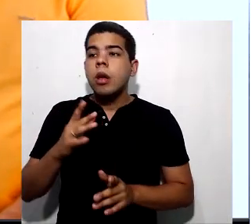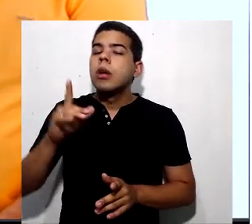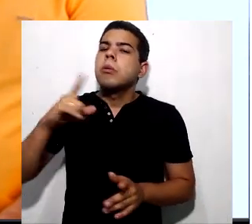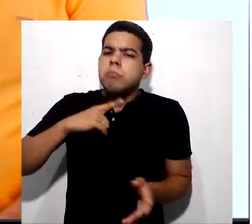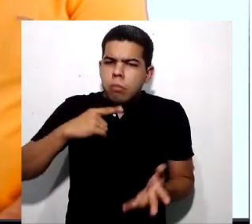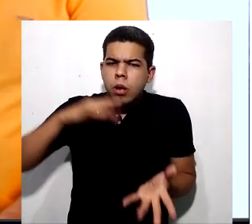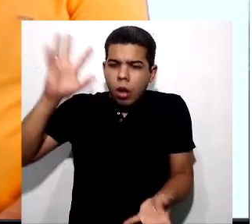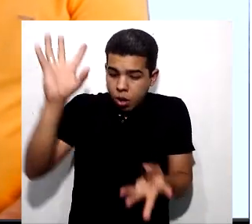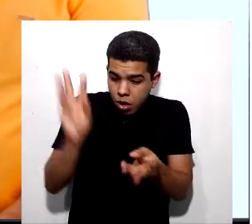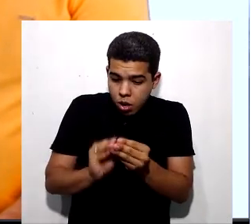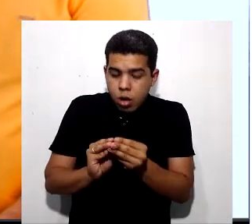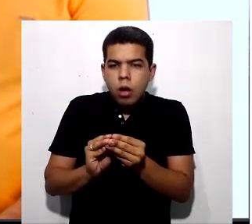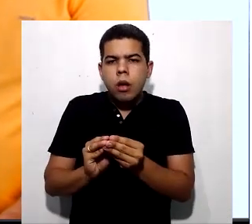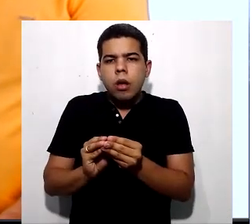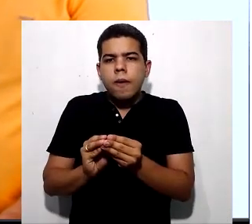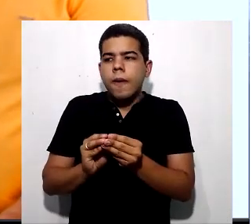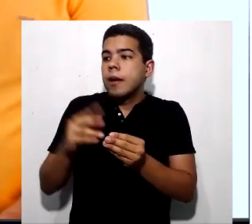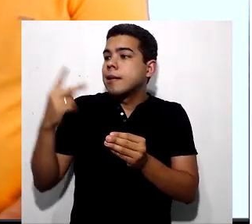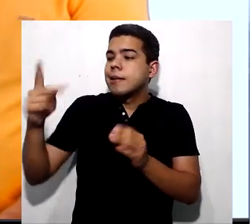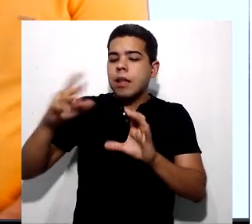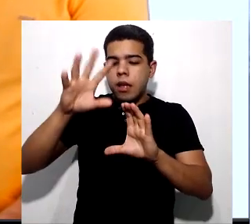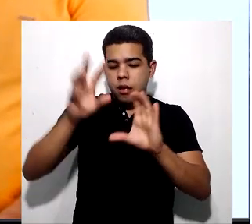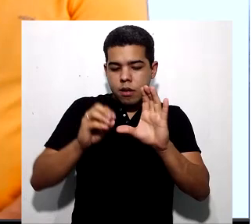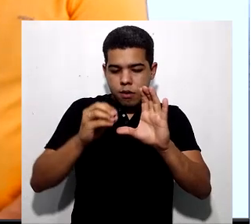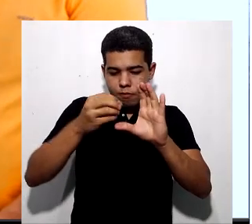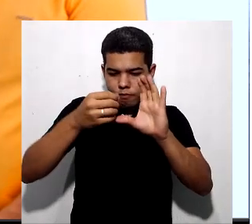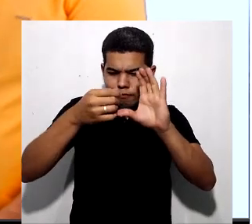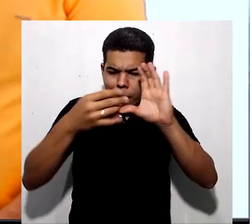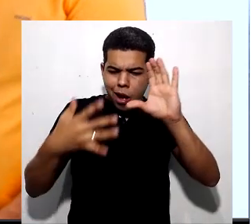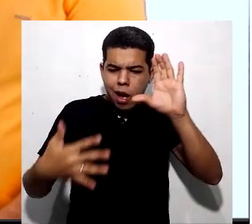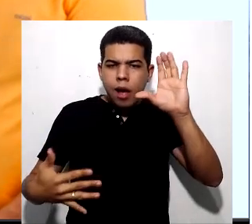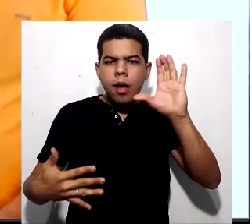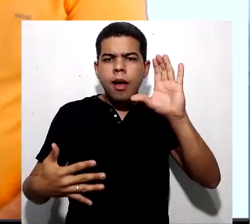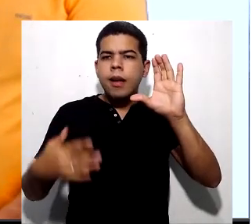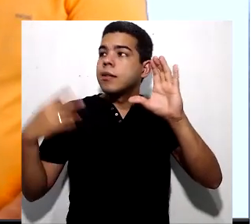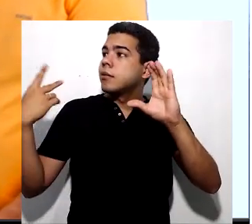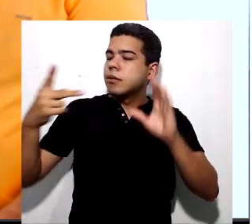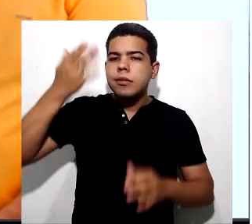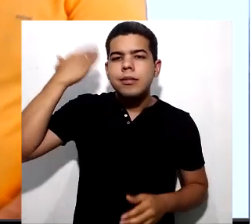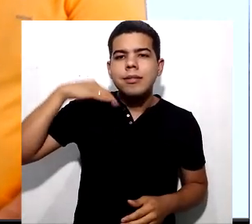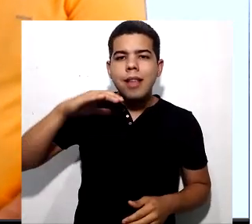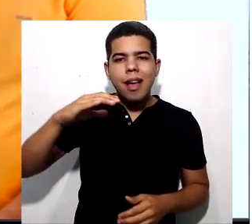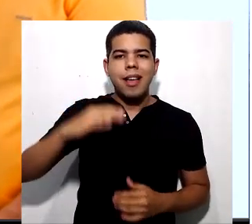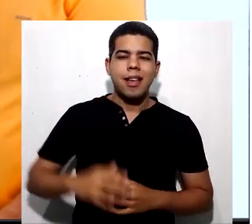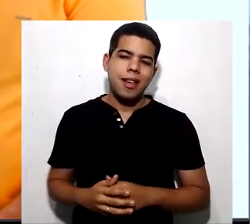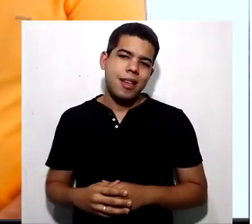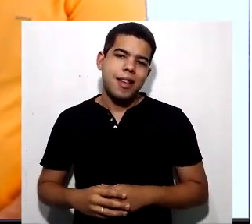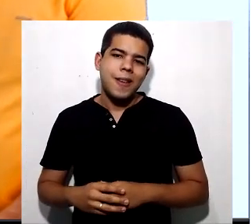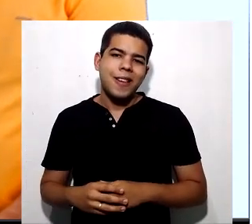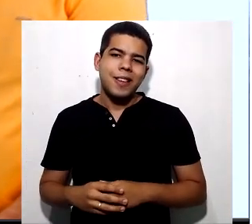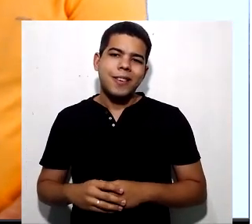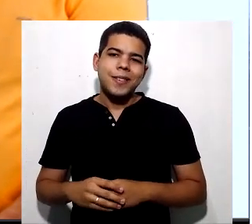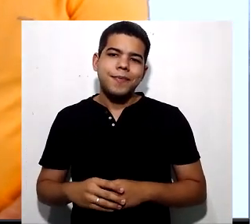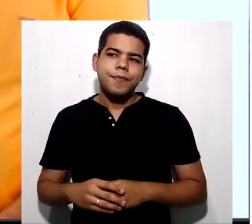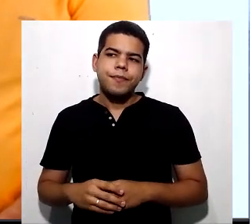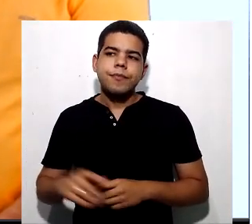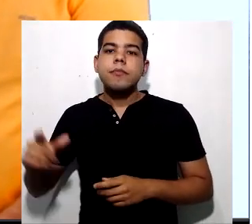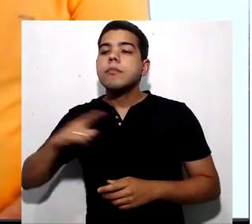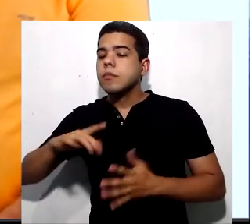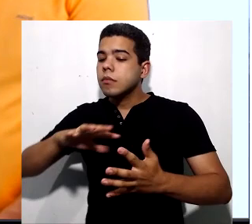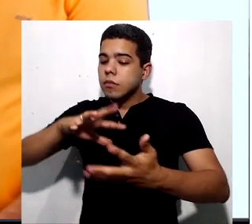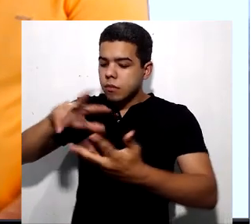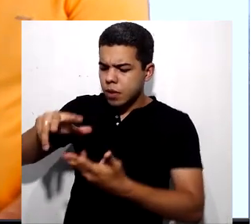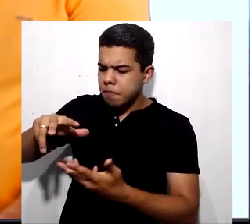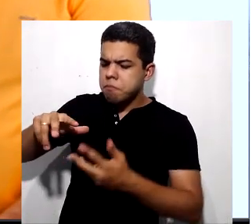resume, de certa forma, as características dessa autora, que justamente é se refletir sobre o estar no